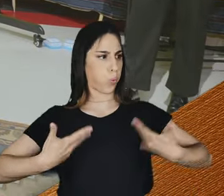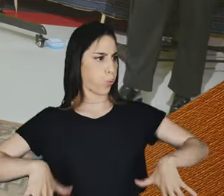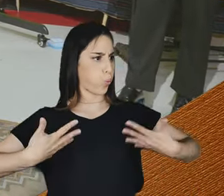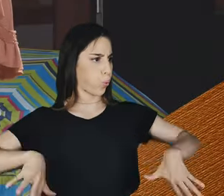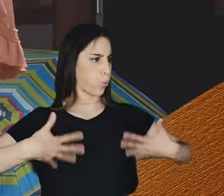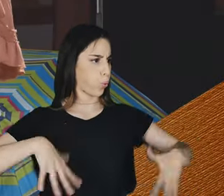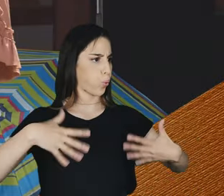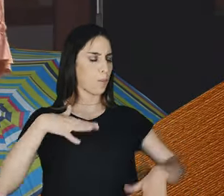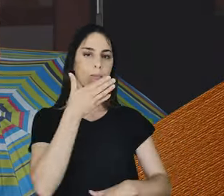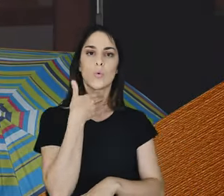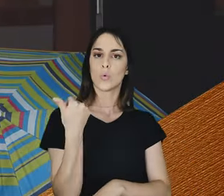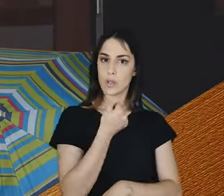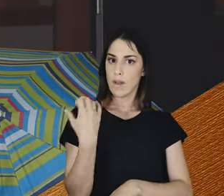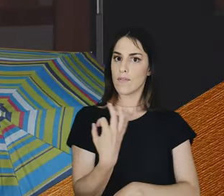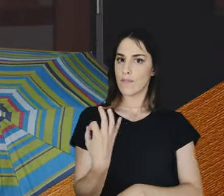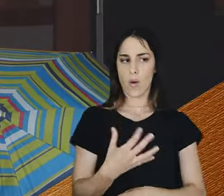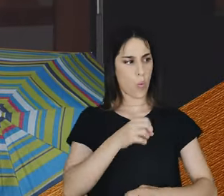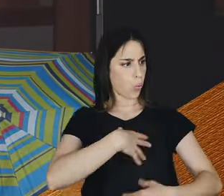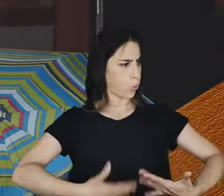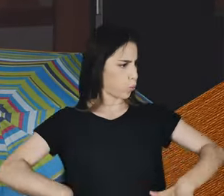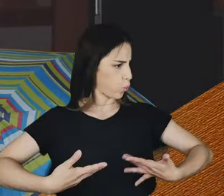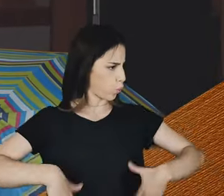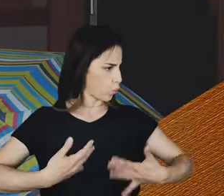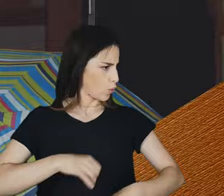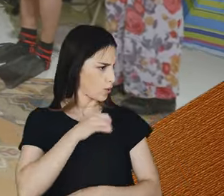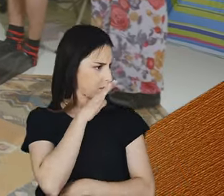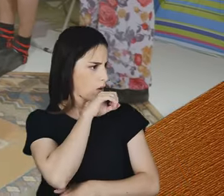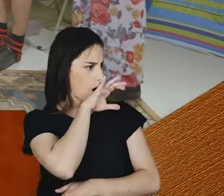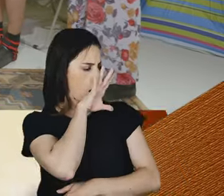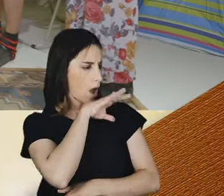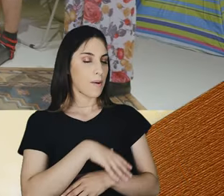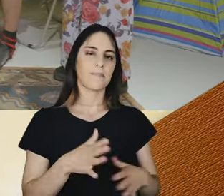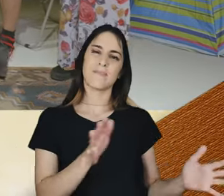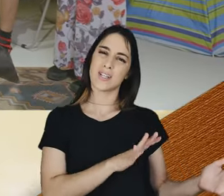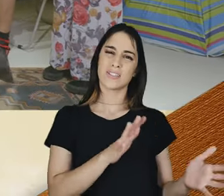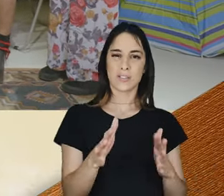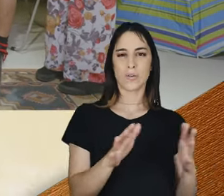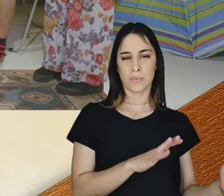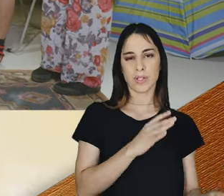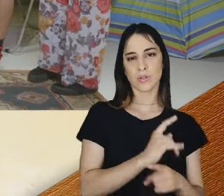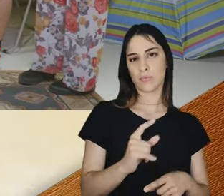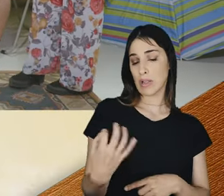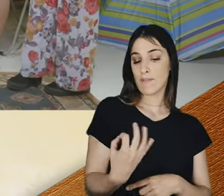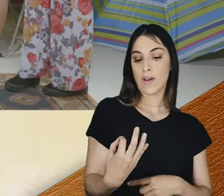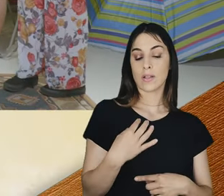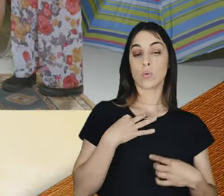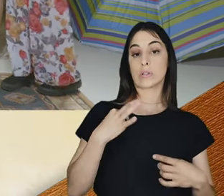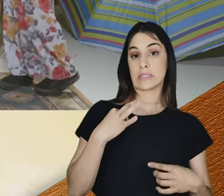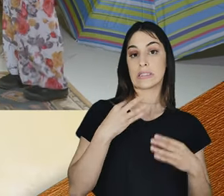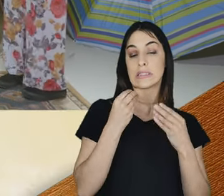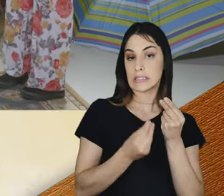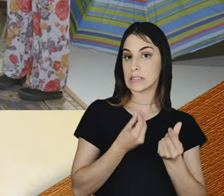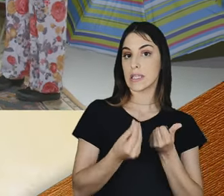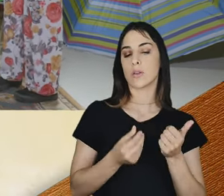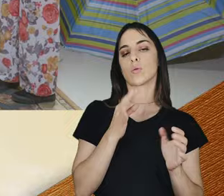Veja-se. Uau. Não é o que eu tenho a dizer. Bem, mais ou menos... Porque, embora este tecido